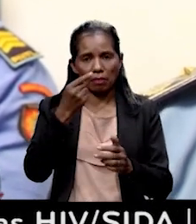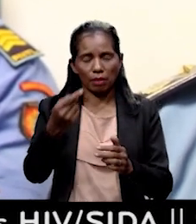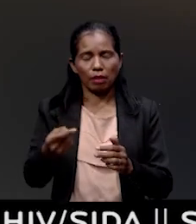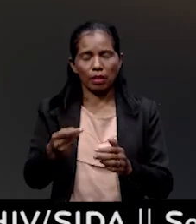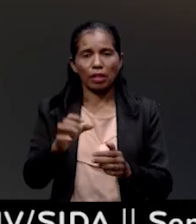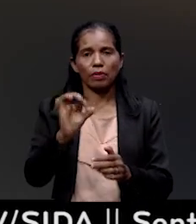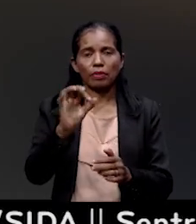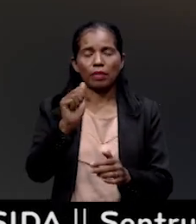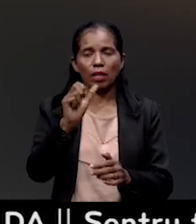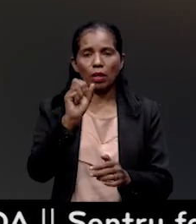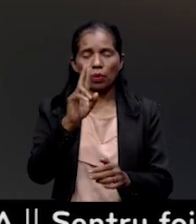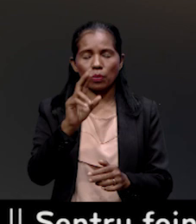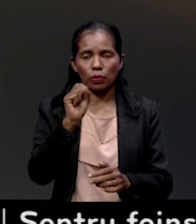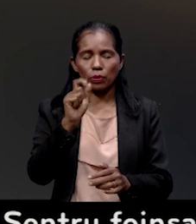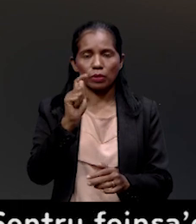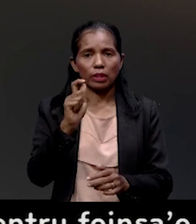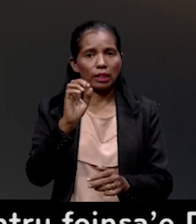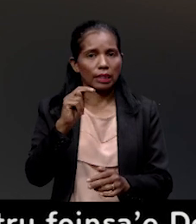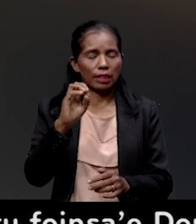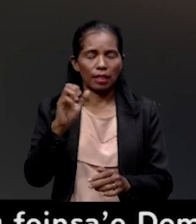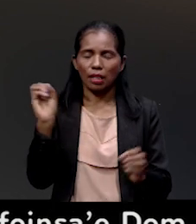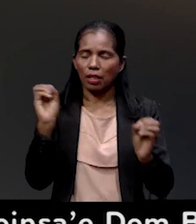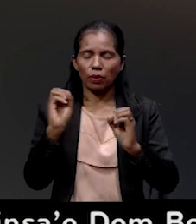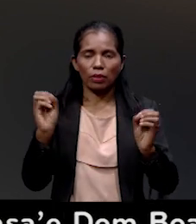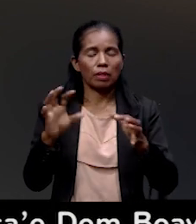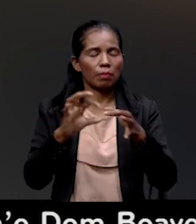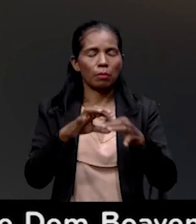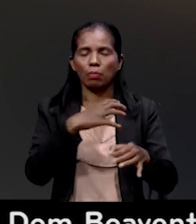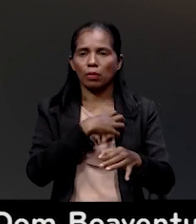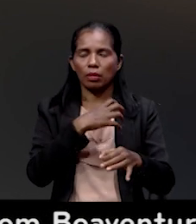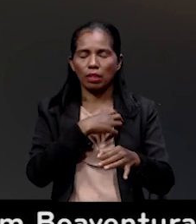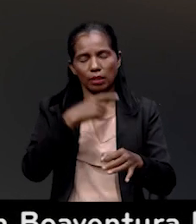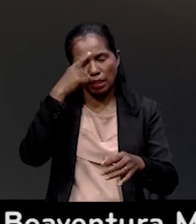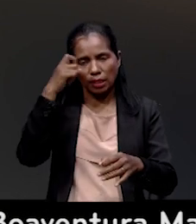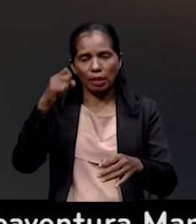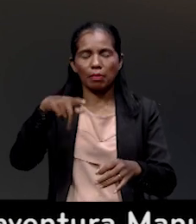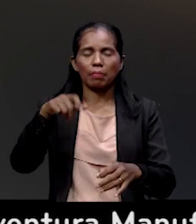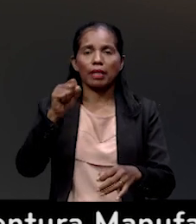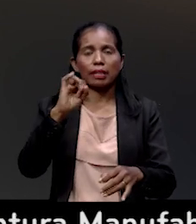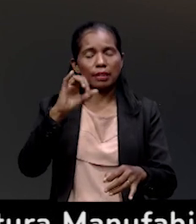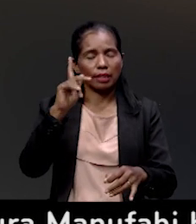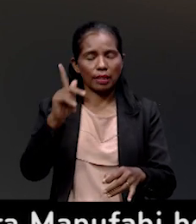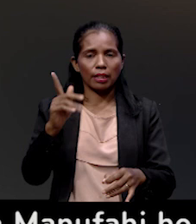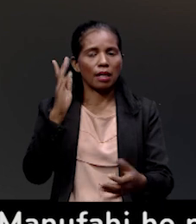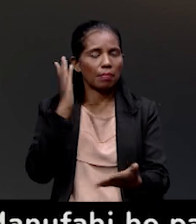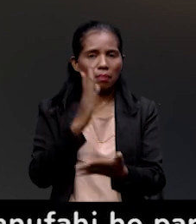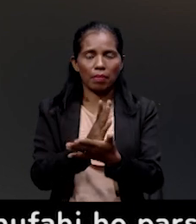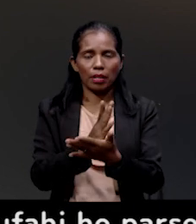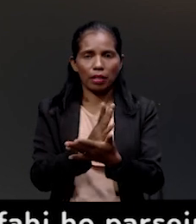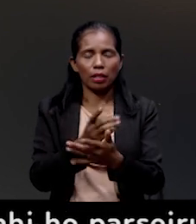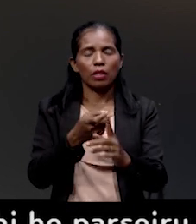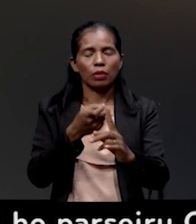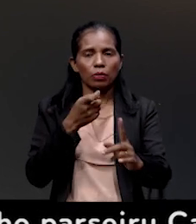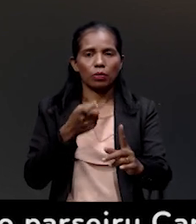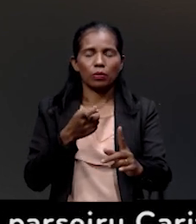Faustina Saldanha Cardoso laos ona membro Penteli tambah Konsel Superior Penteli iha lorong Ronu Rasintolo Fulan Julio Liba demitiona nia husi